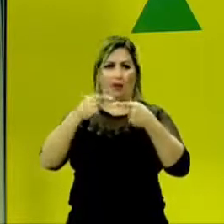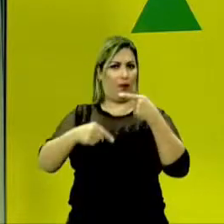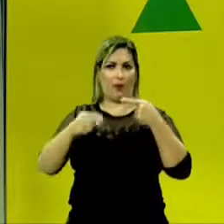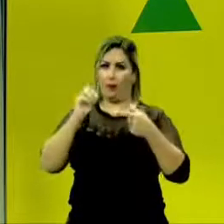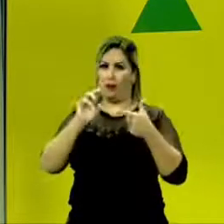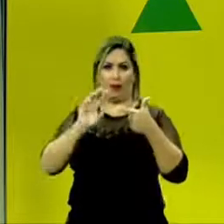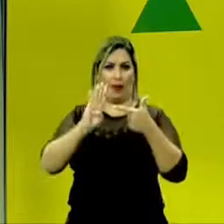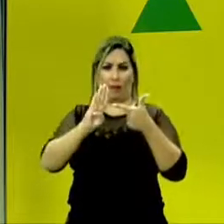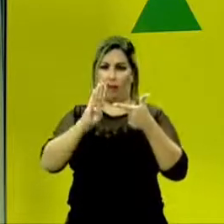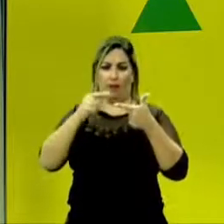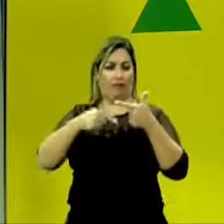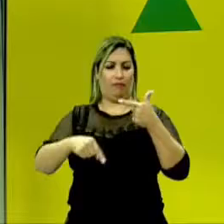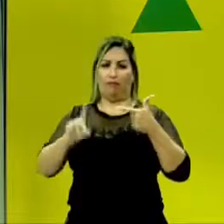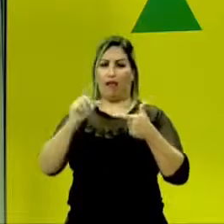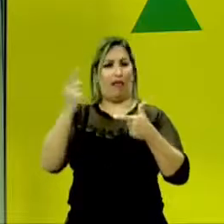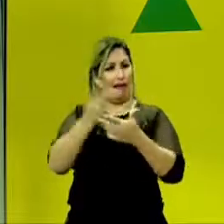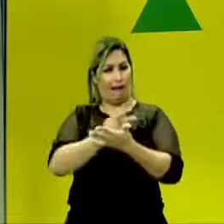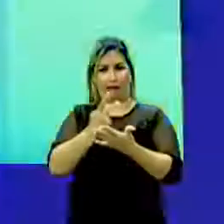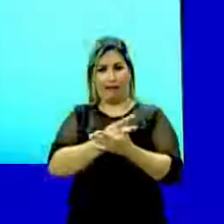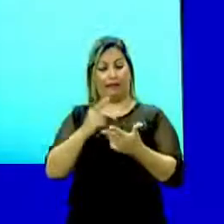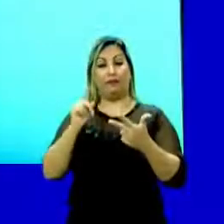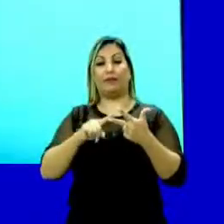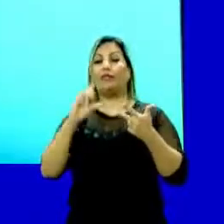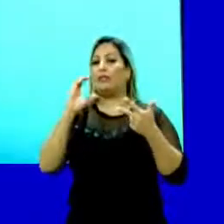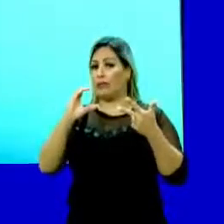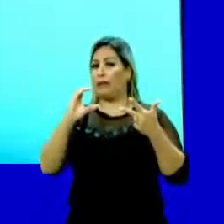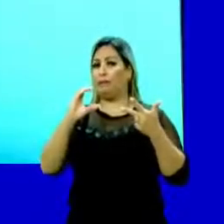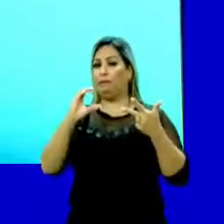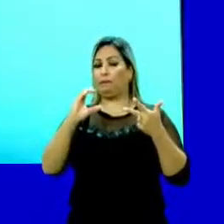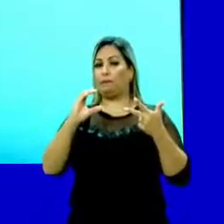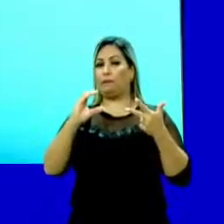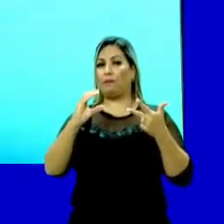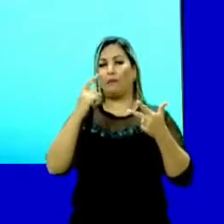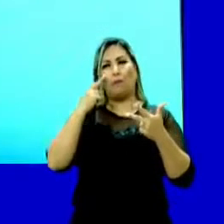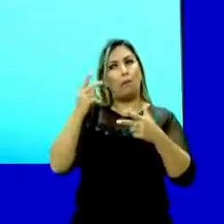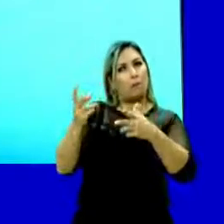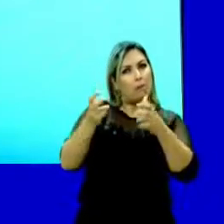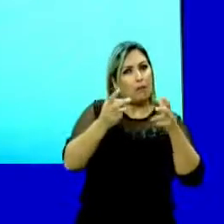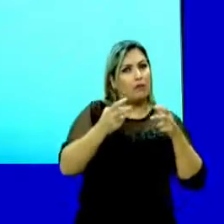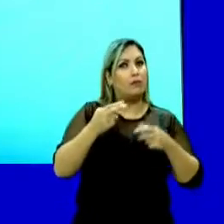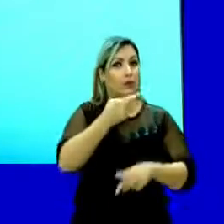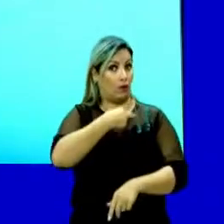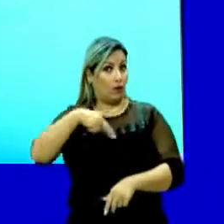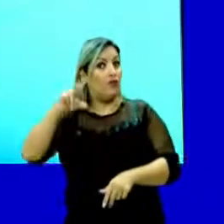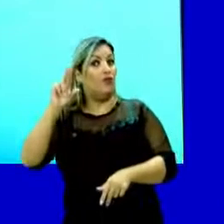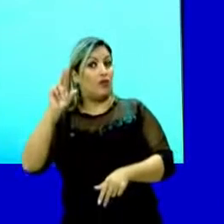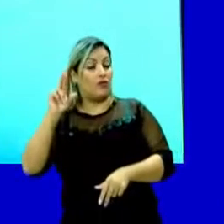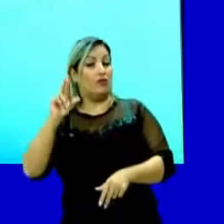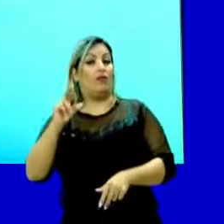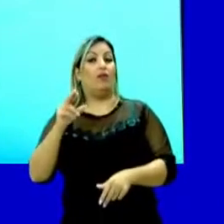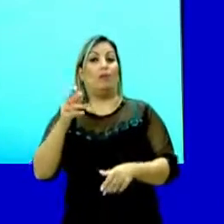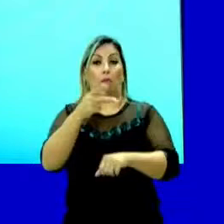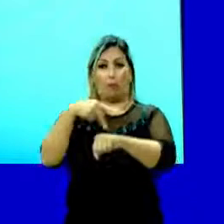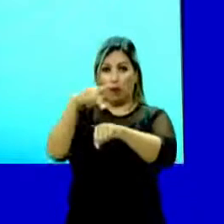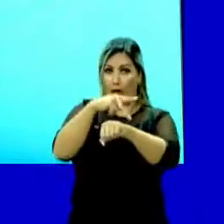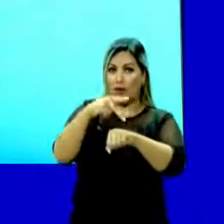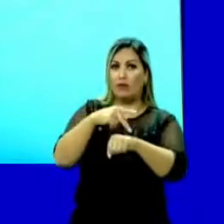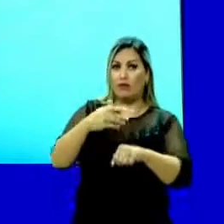a alternativa B está errada. Letra C. Perseguição religiosa em